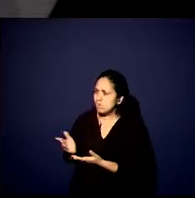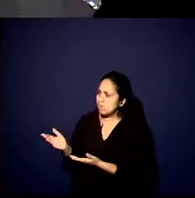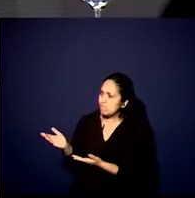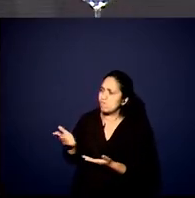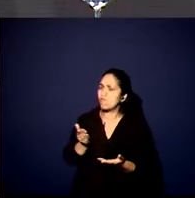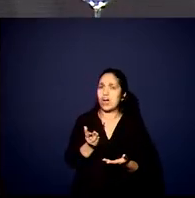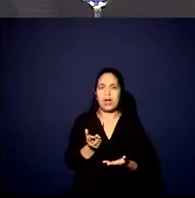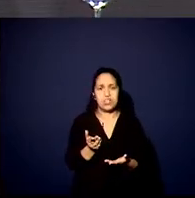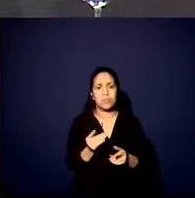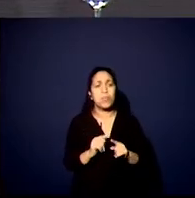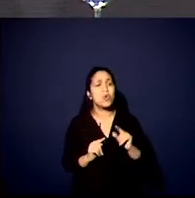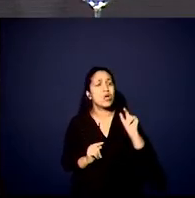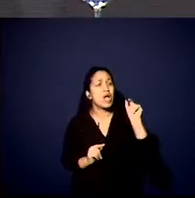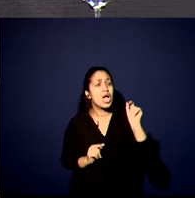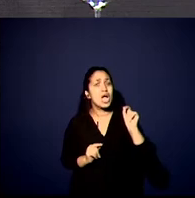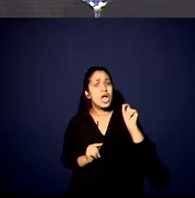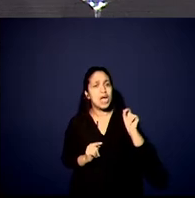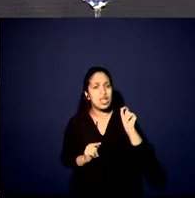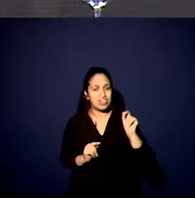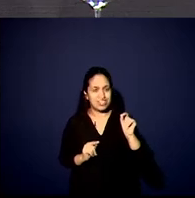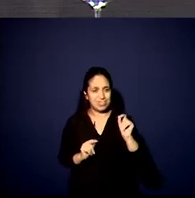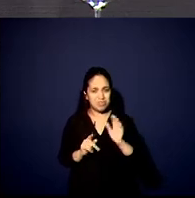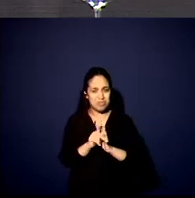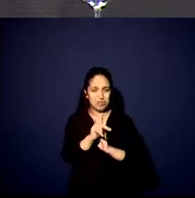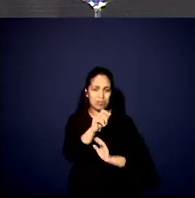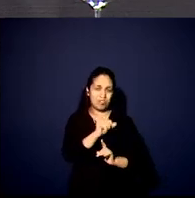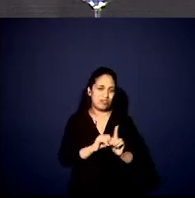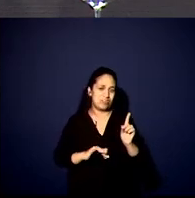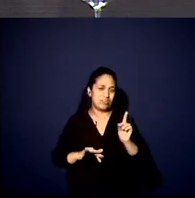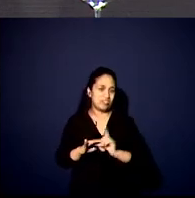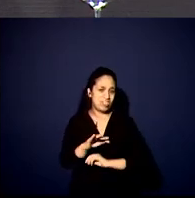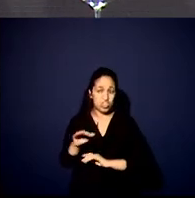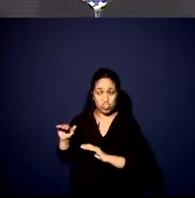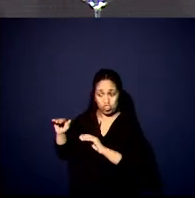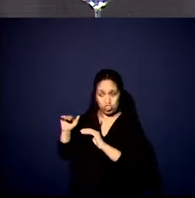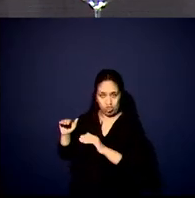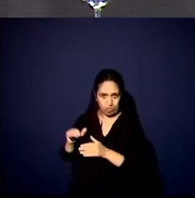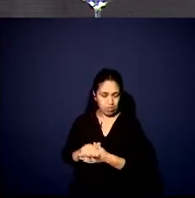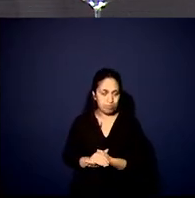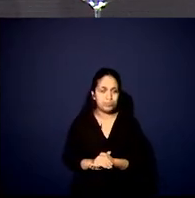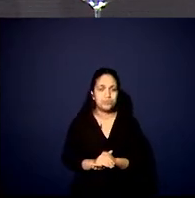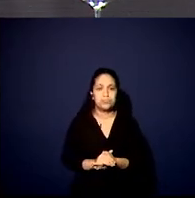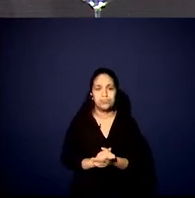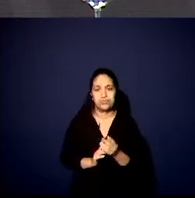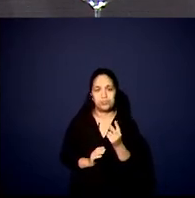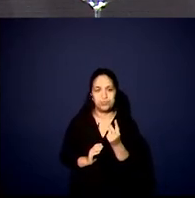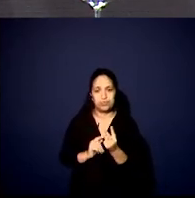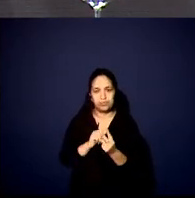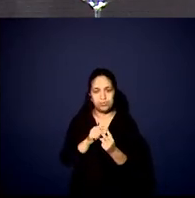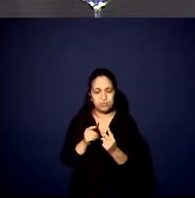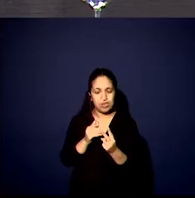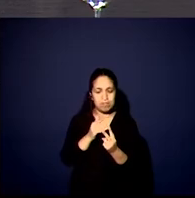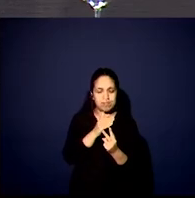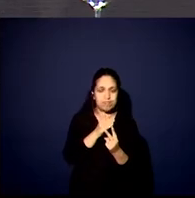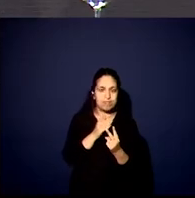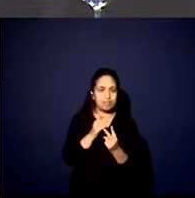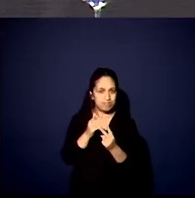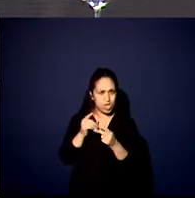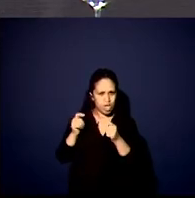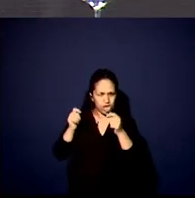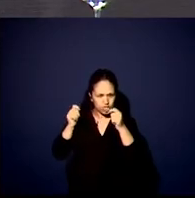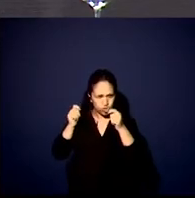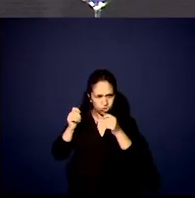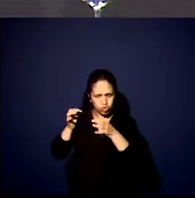convocado por quem convocado pela sociedade nós tivemos dois grandes vetores desse ativismo